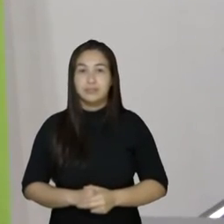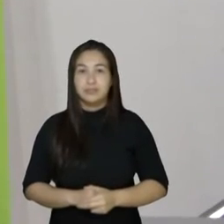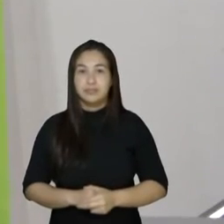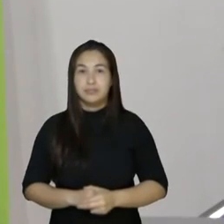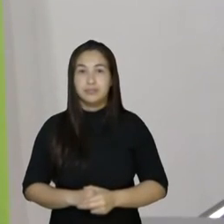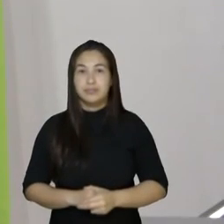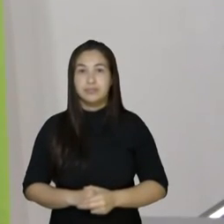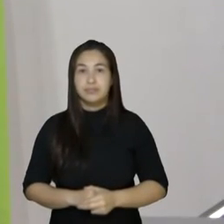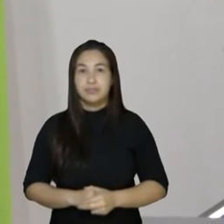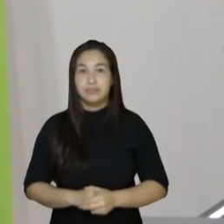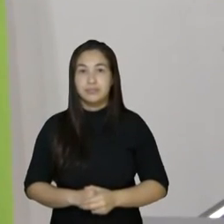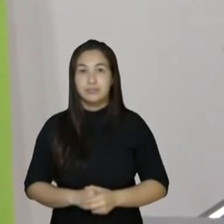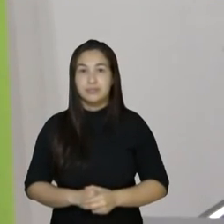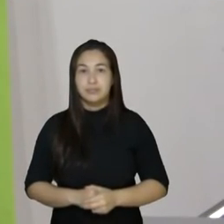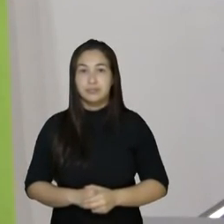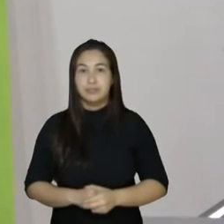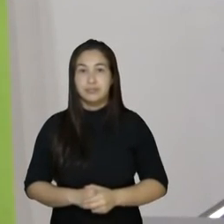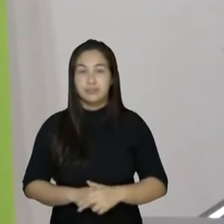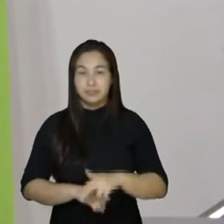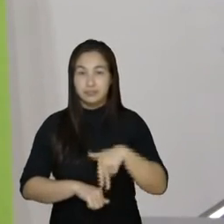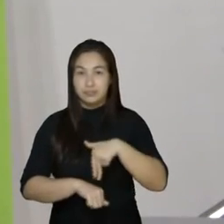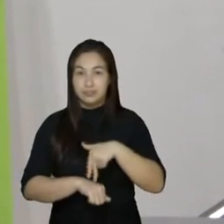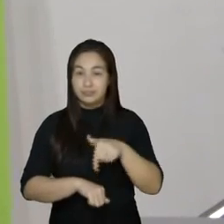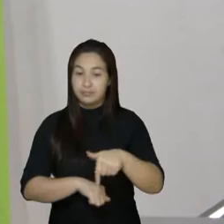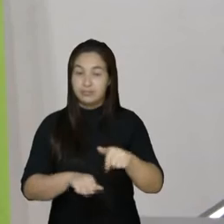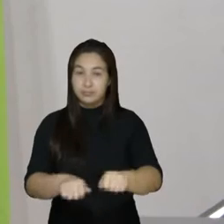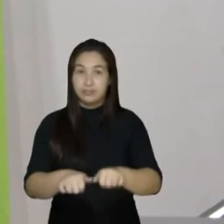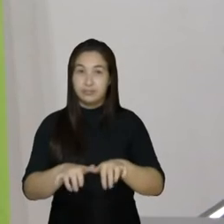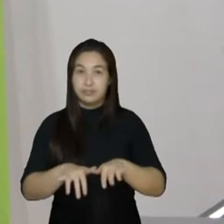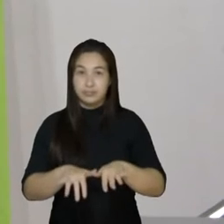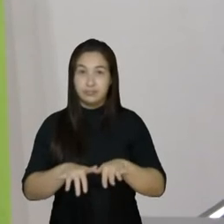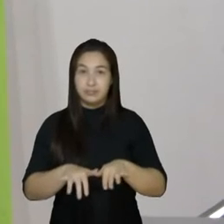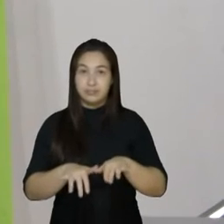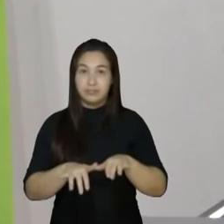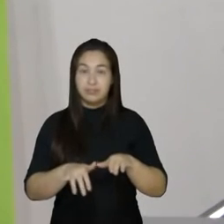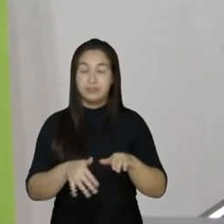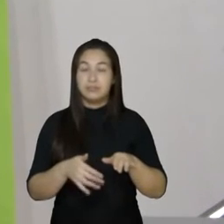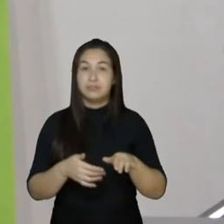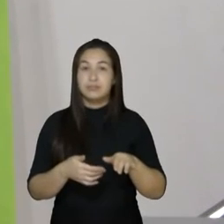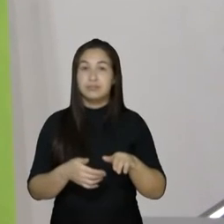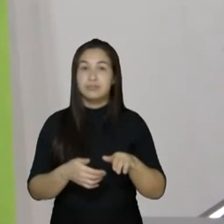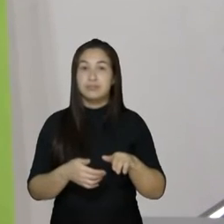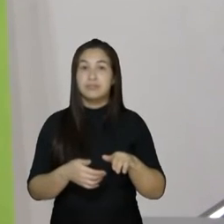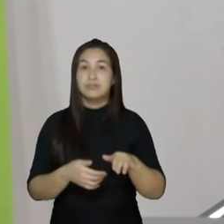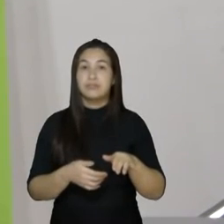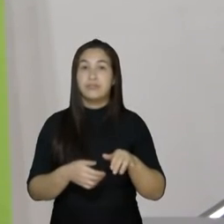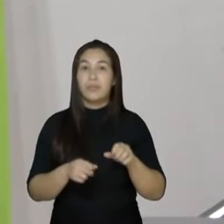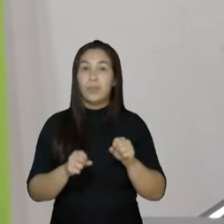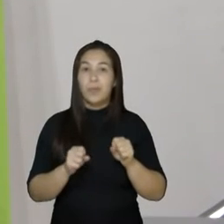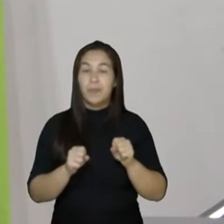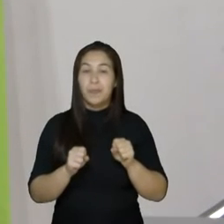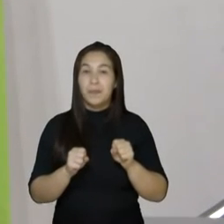Preside essa sessão. Curar quando possível.